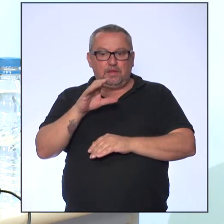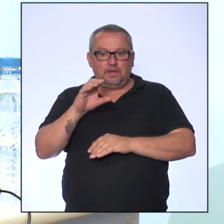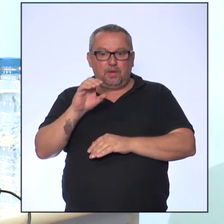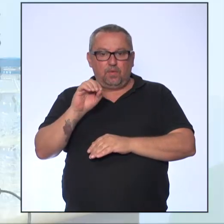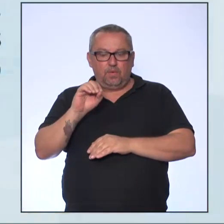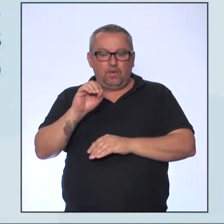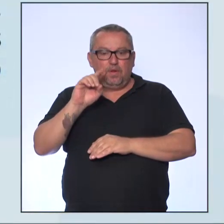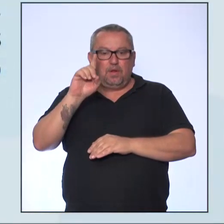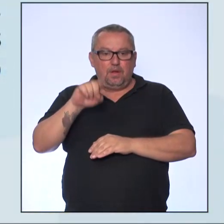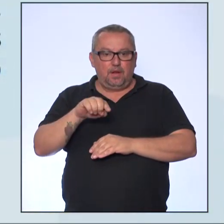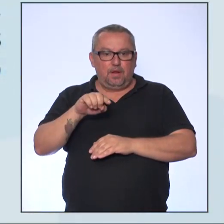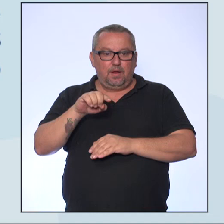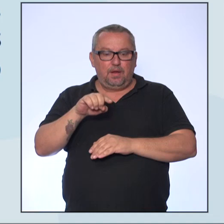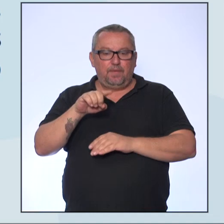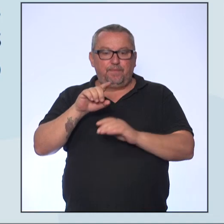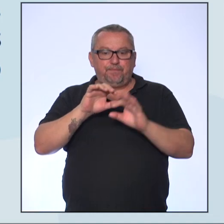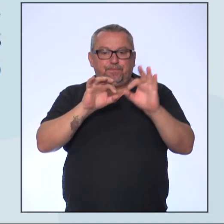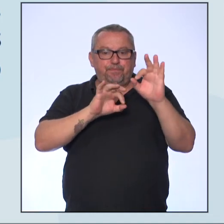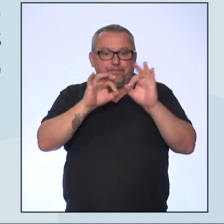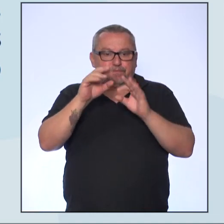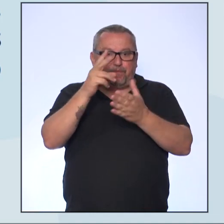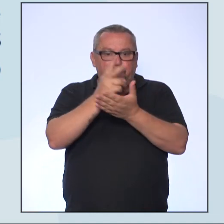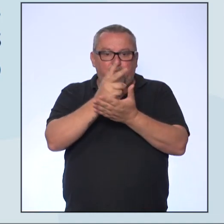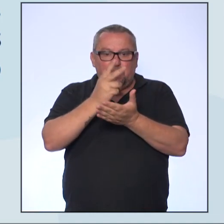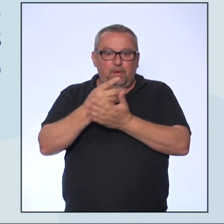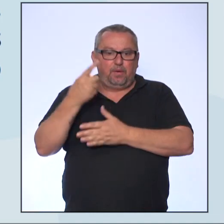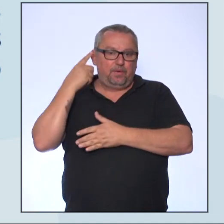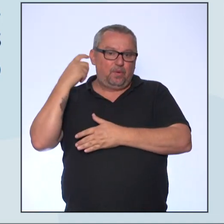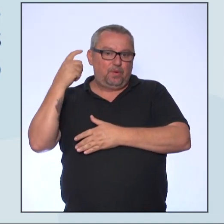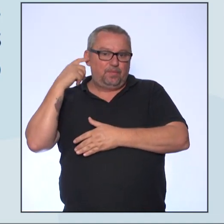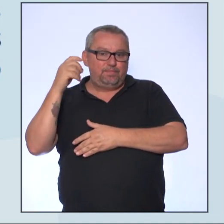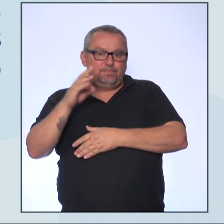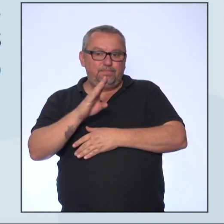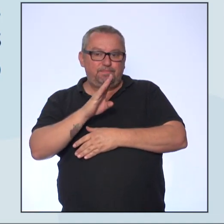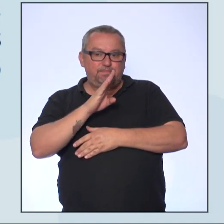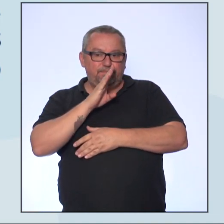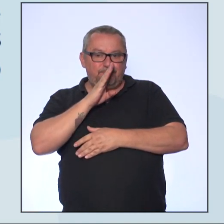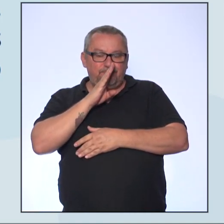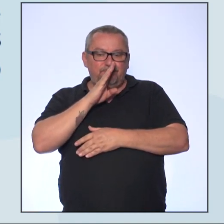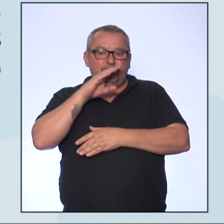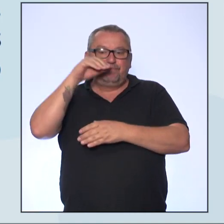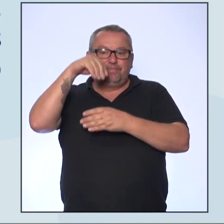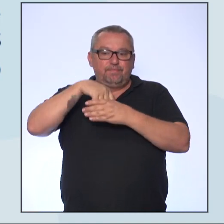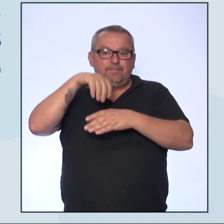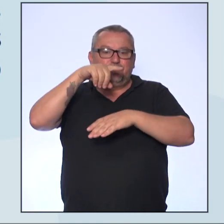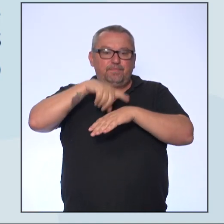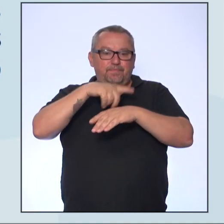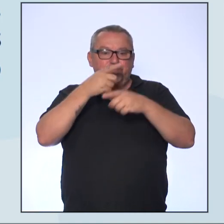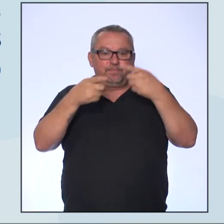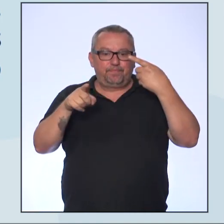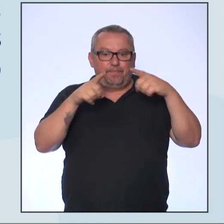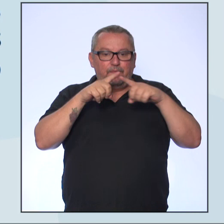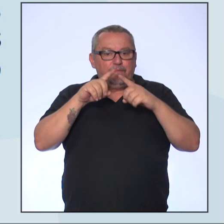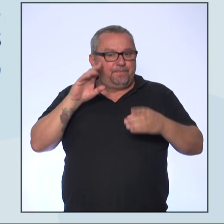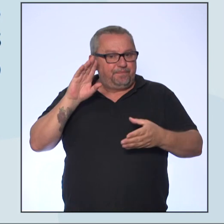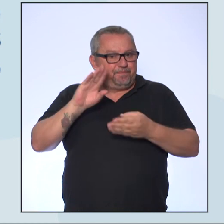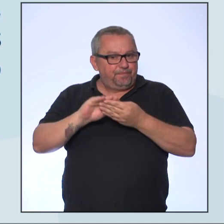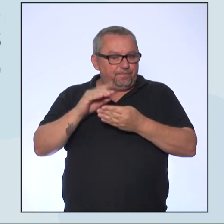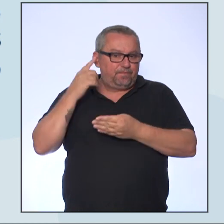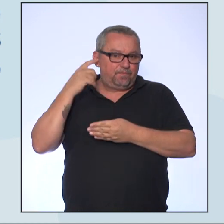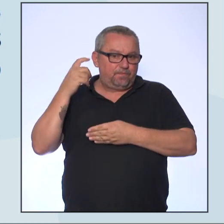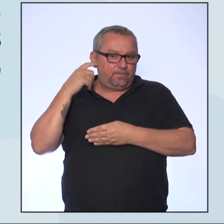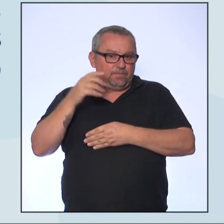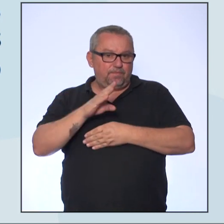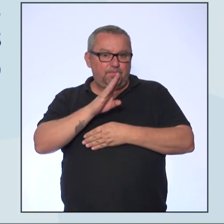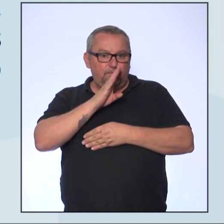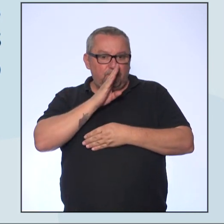É um parâmetro, pessoal, que regula a permanência de um som ou silêncio ao longo do tempo. Então, resumidamente, sons e